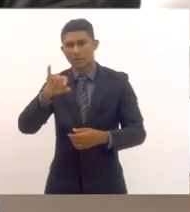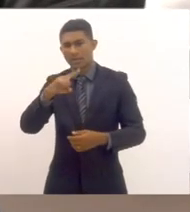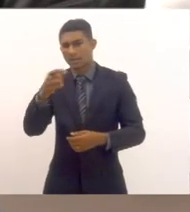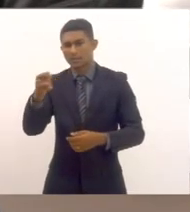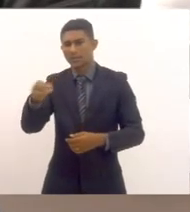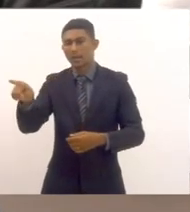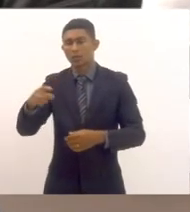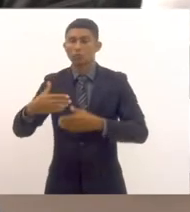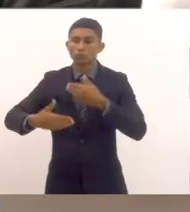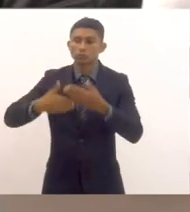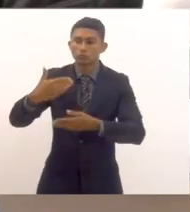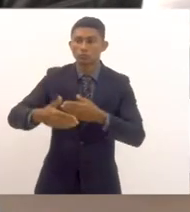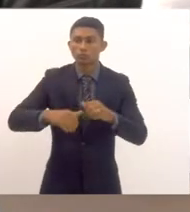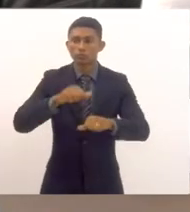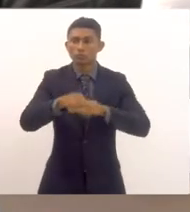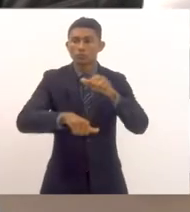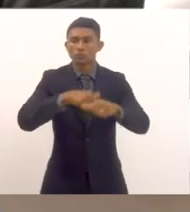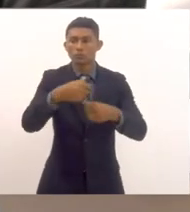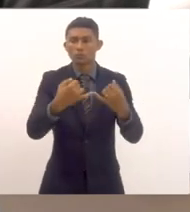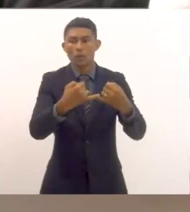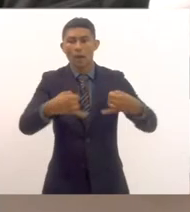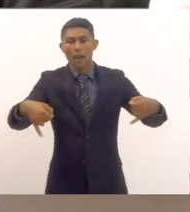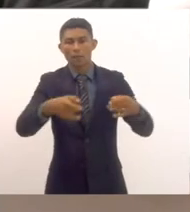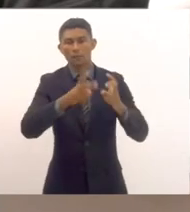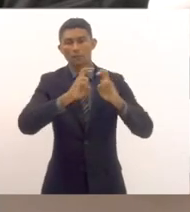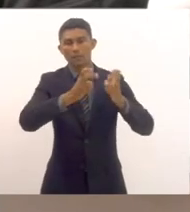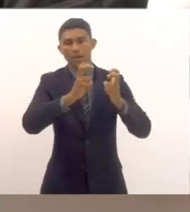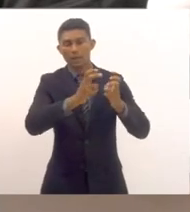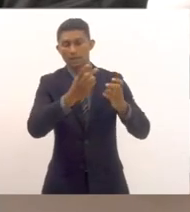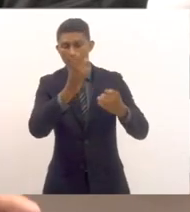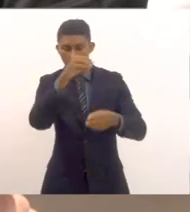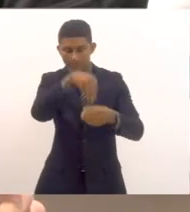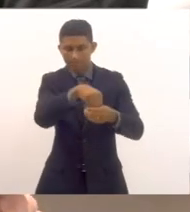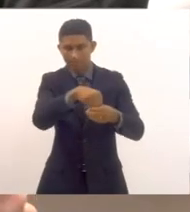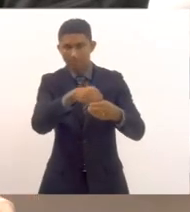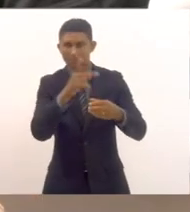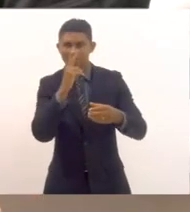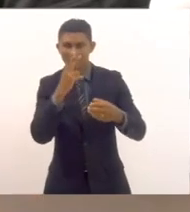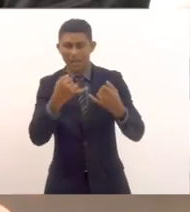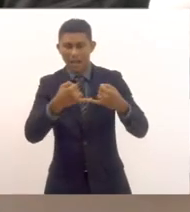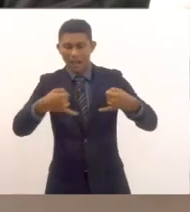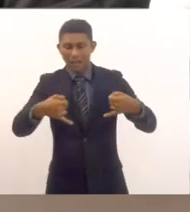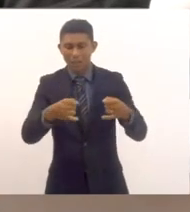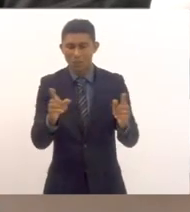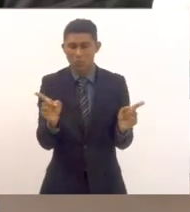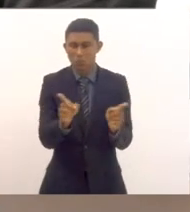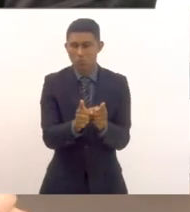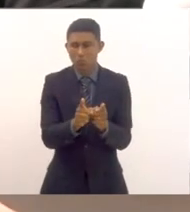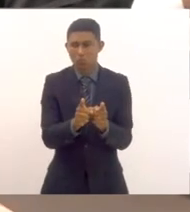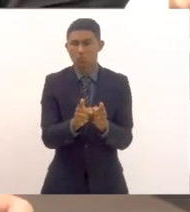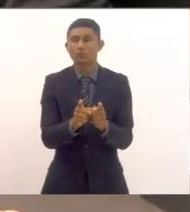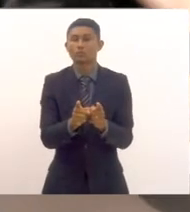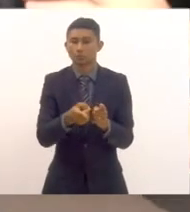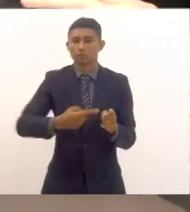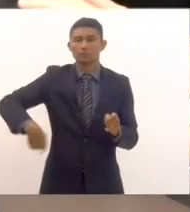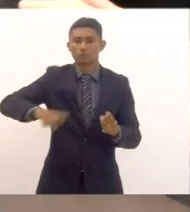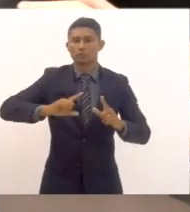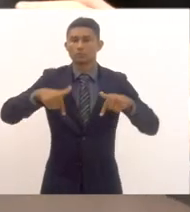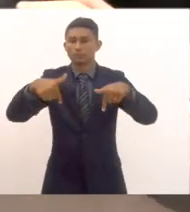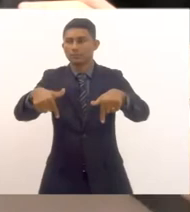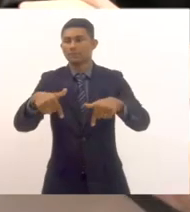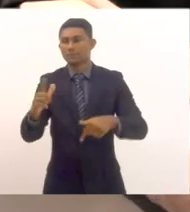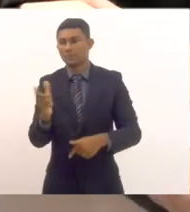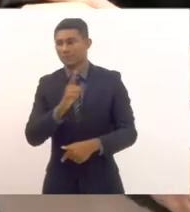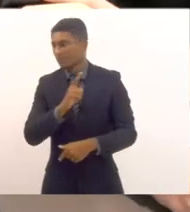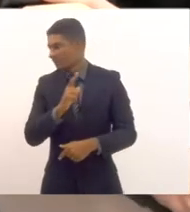bastante pelo cabo de aterramento dos trens aquele cabo mais curto nós temos uma ação mas